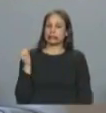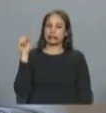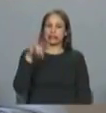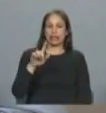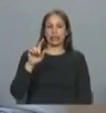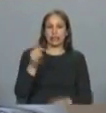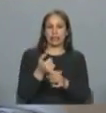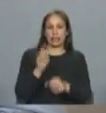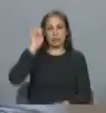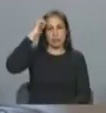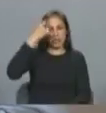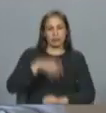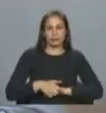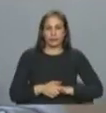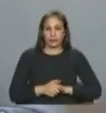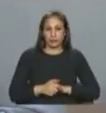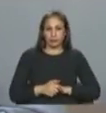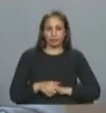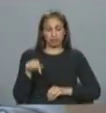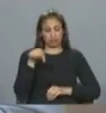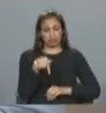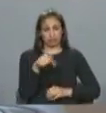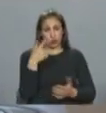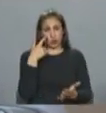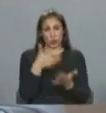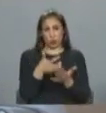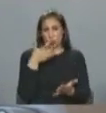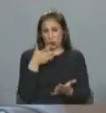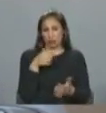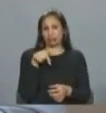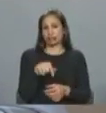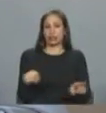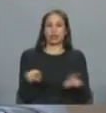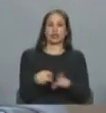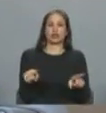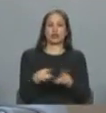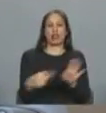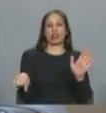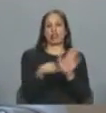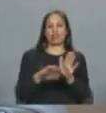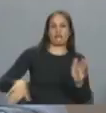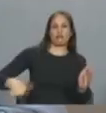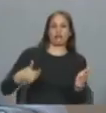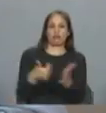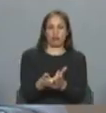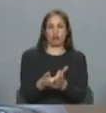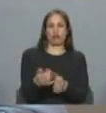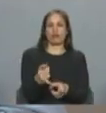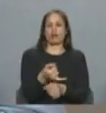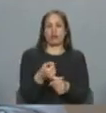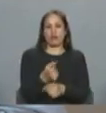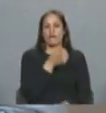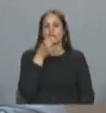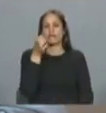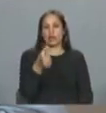se aqui os pontos considerar como um boicote em campo tawa a ilha do faial por